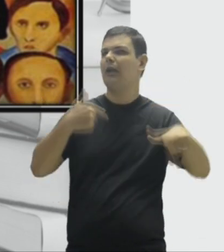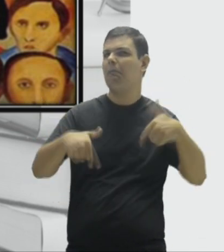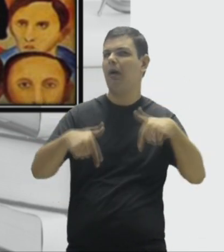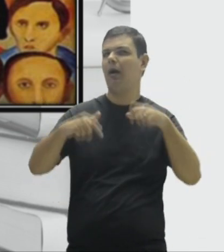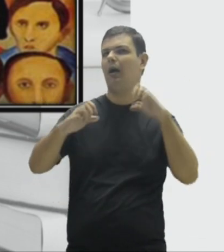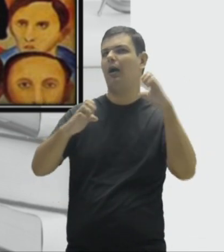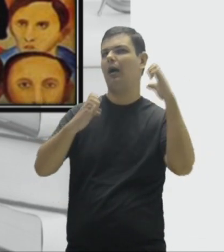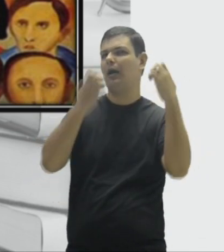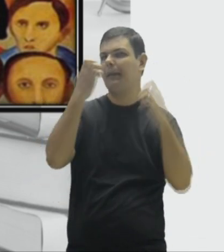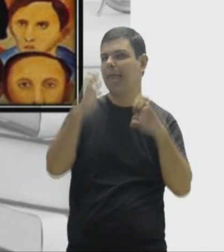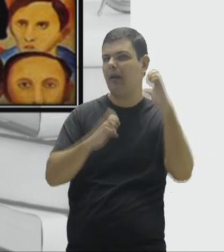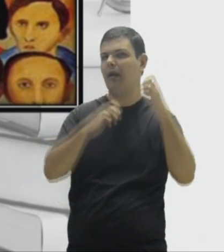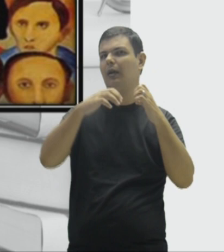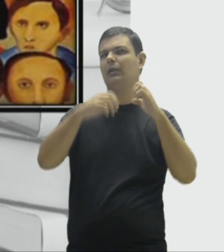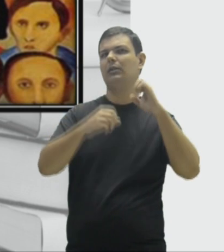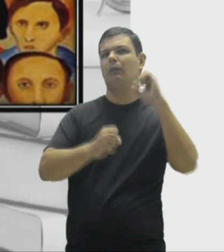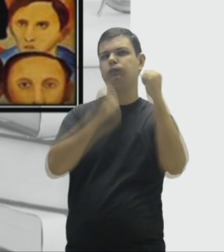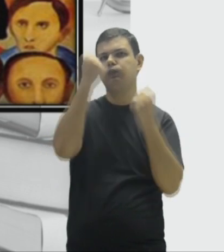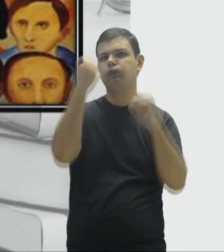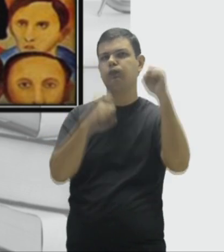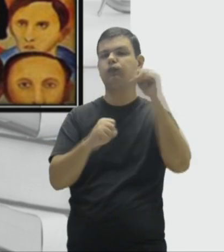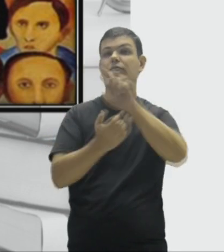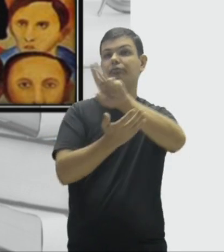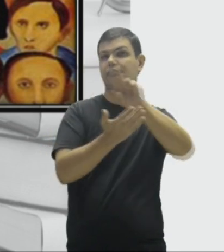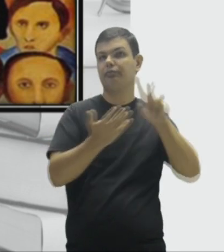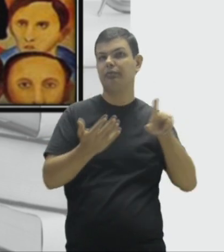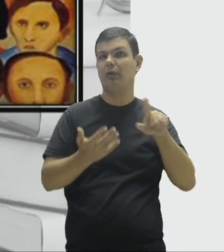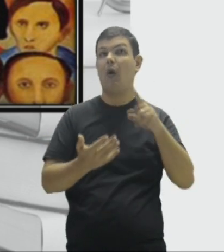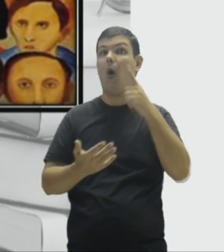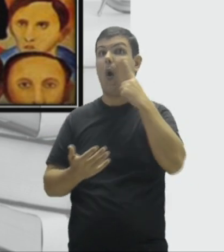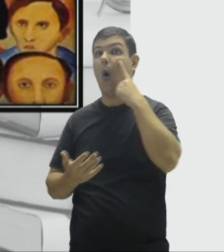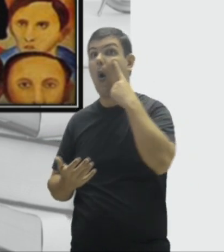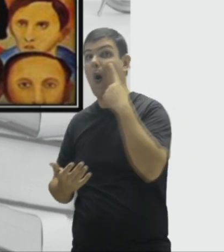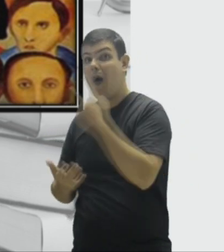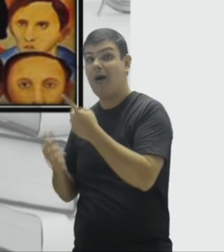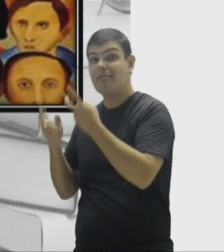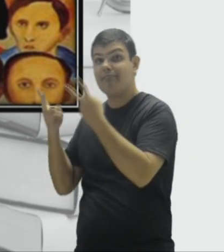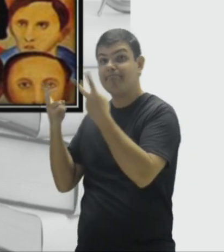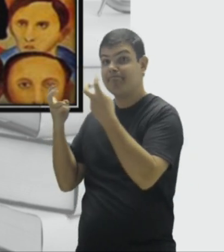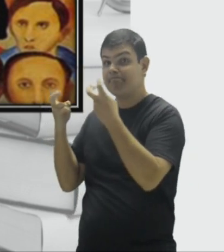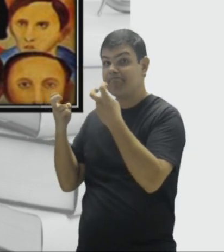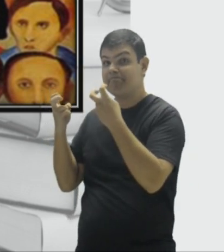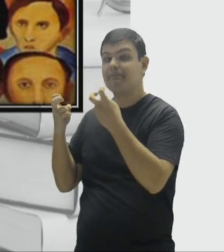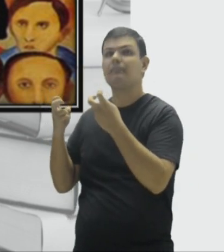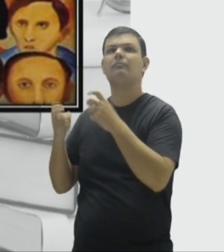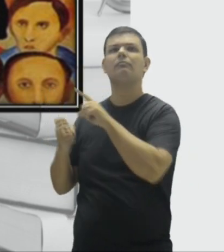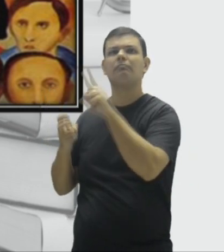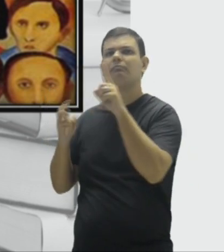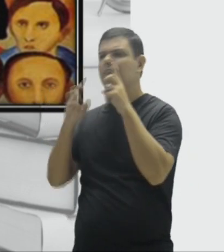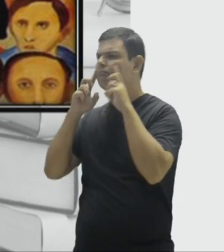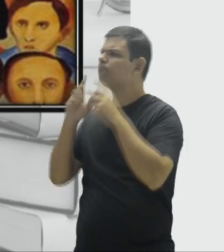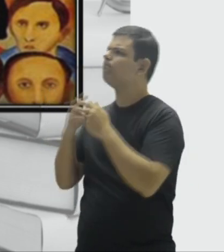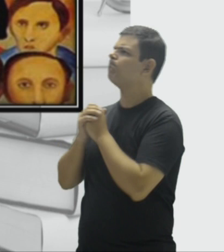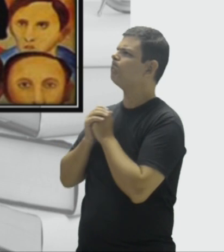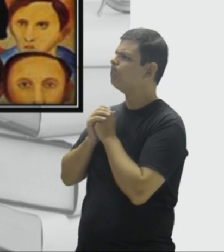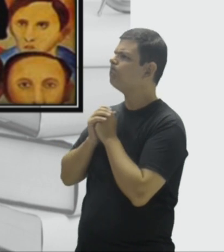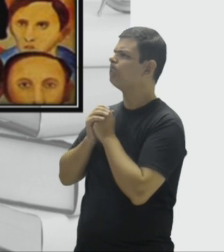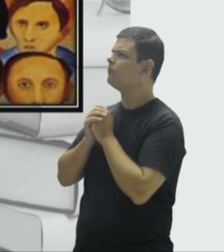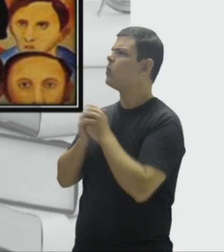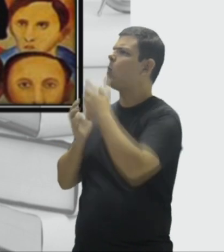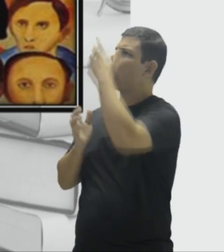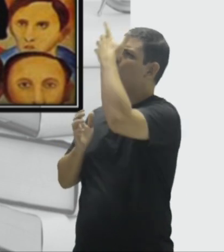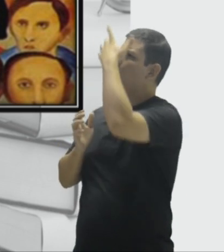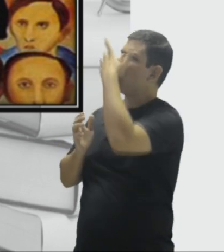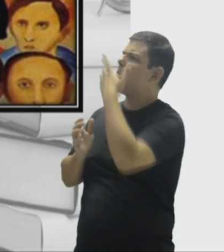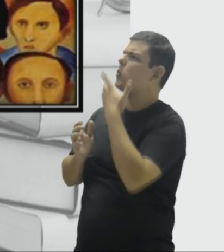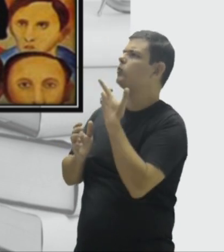no Brasil. Se você observar, olha com carinho essa imagem, hein? Se você observar a imagem, ela tem o rosto,